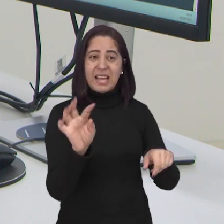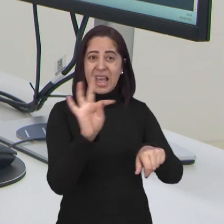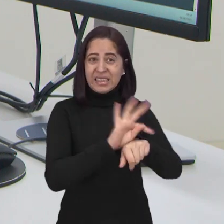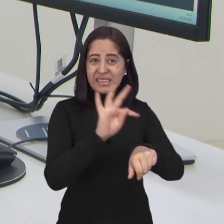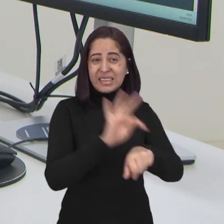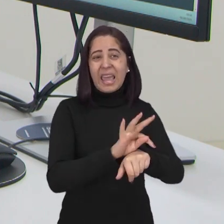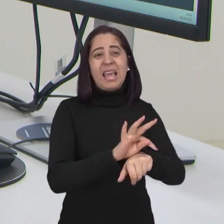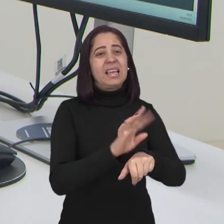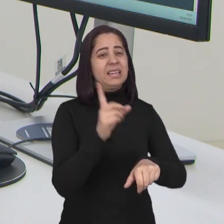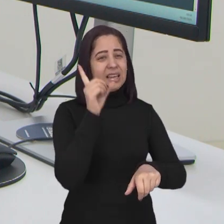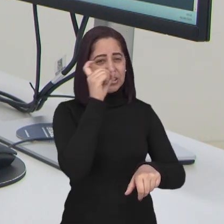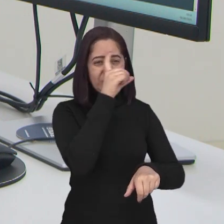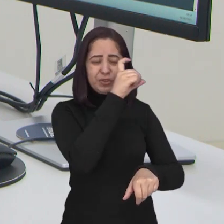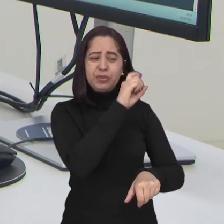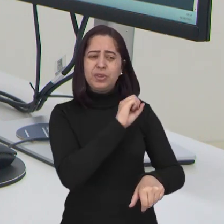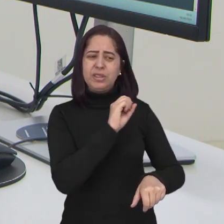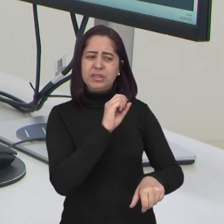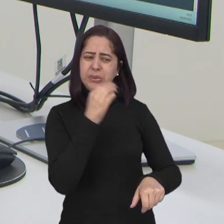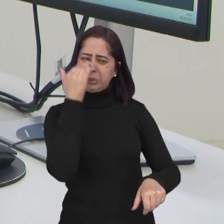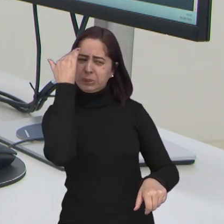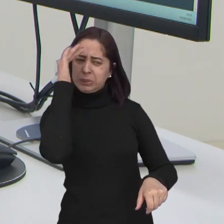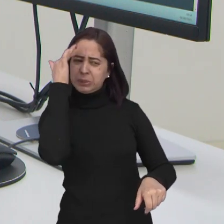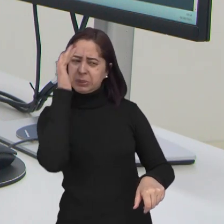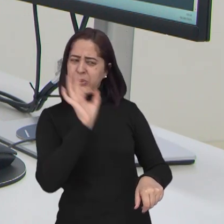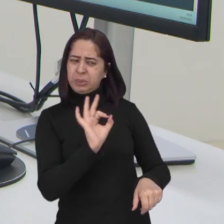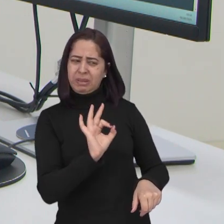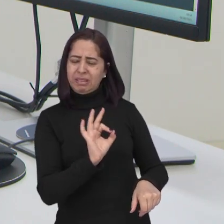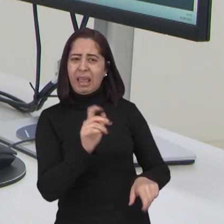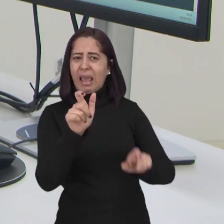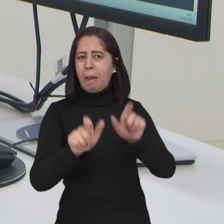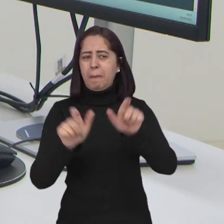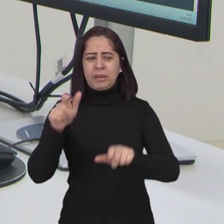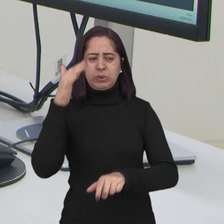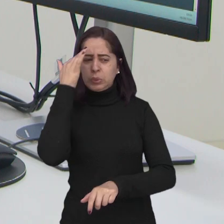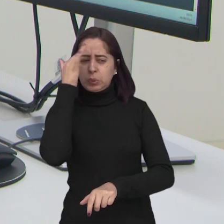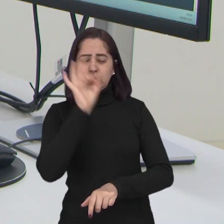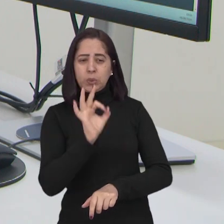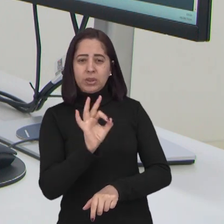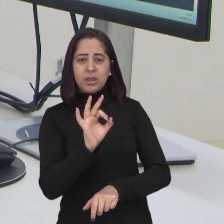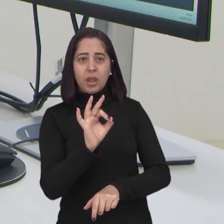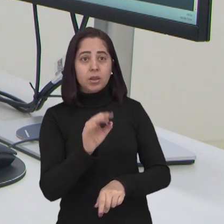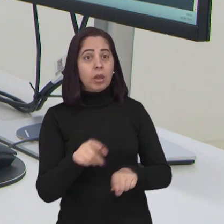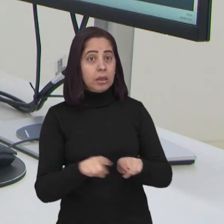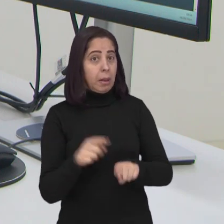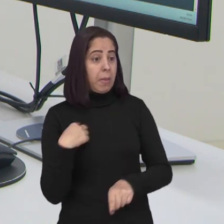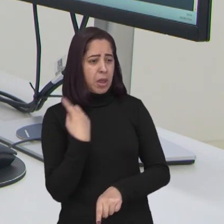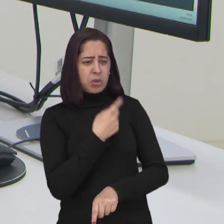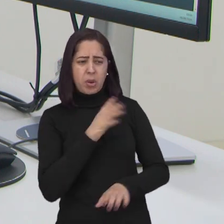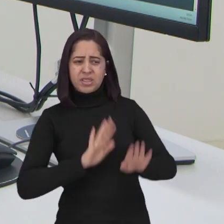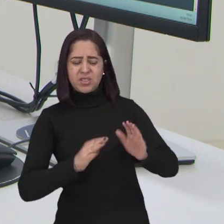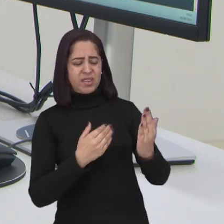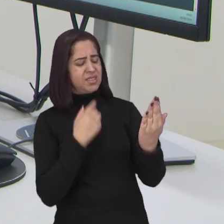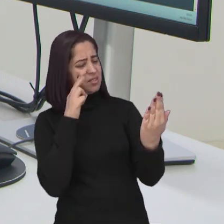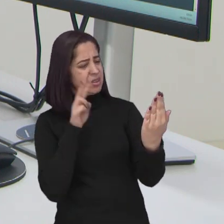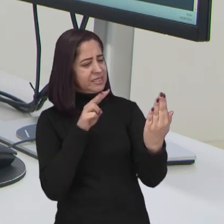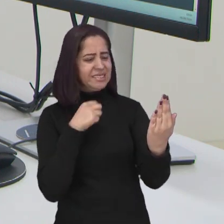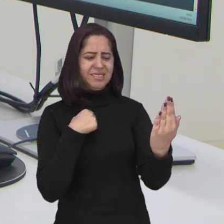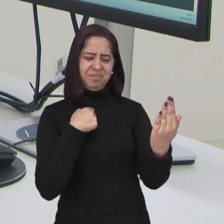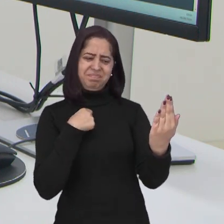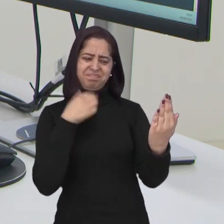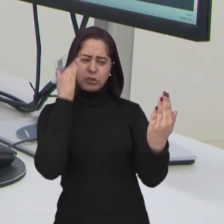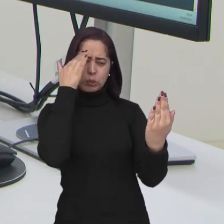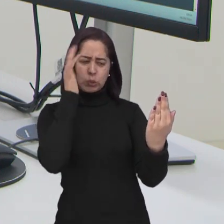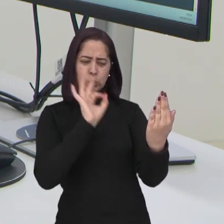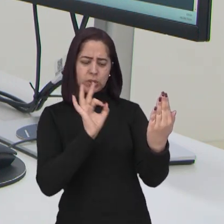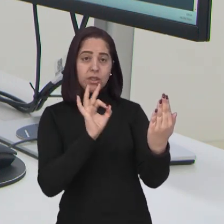muito técnica, né? E às vezes chega a ser um pouquinho complicada para muitas pessoas entenderem. Às vezes até a gente mesmo sente um pouquinho de